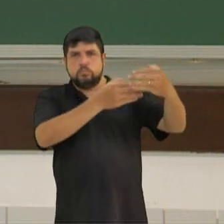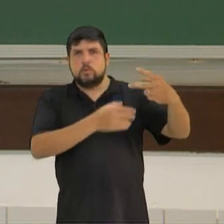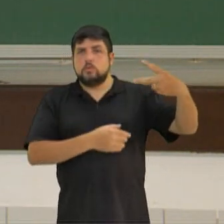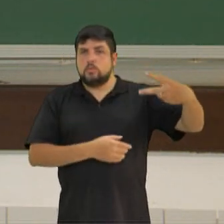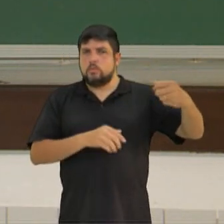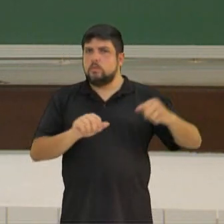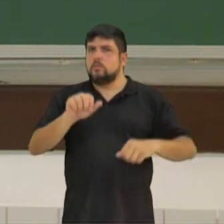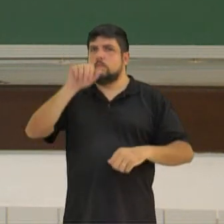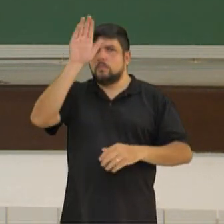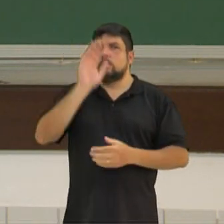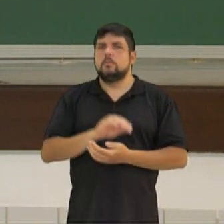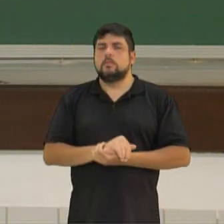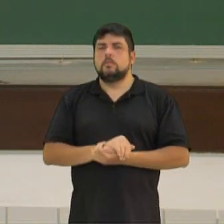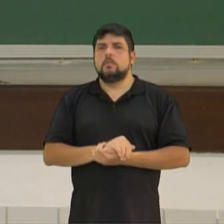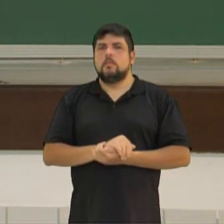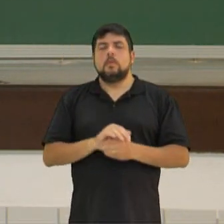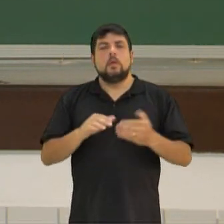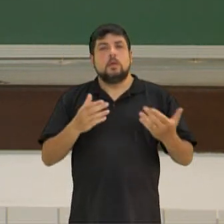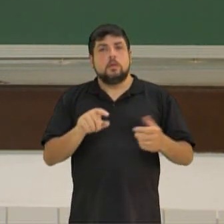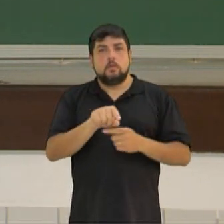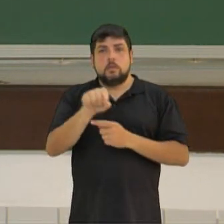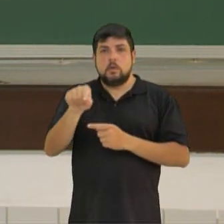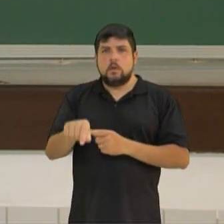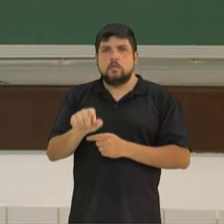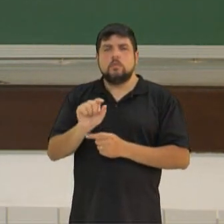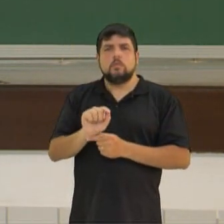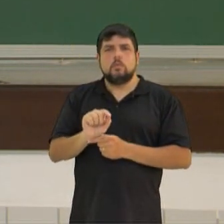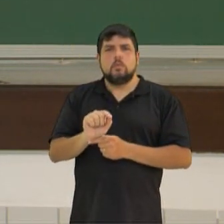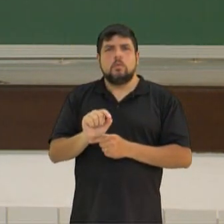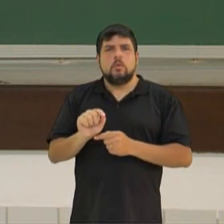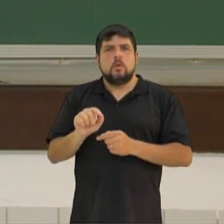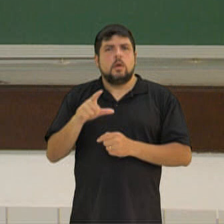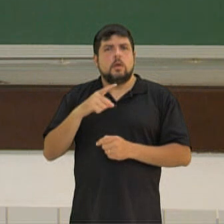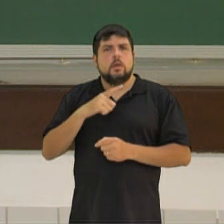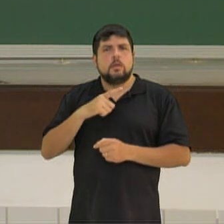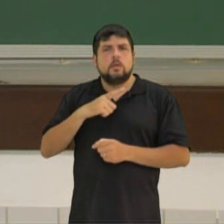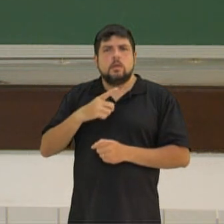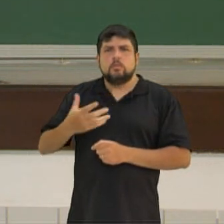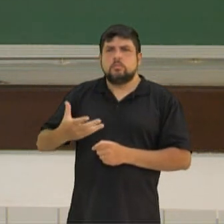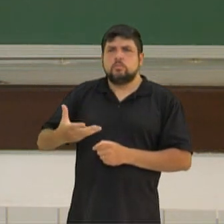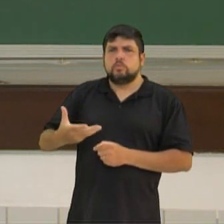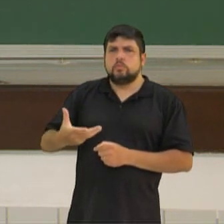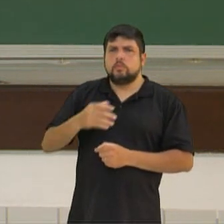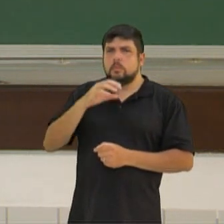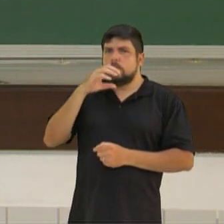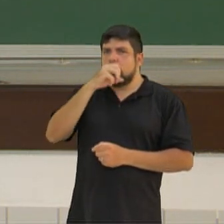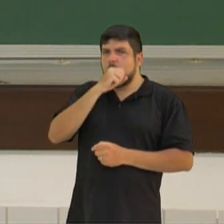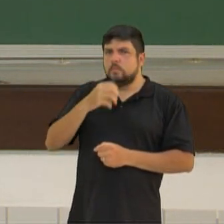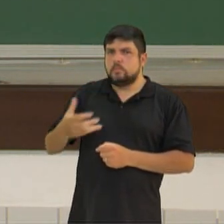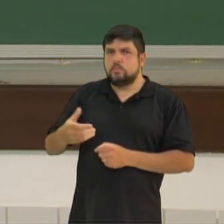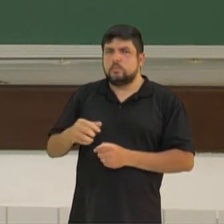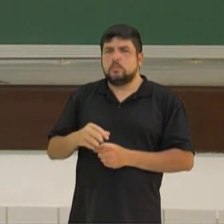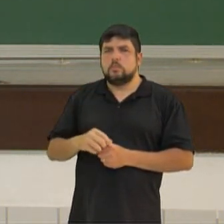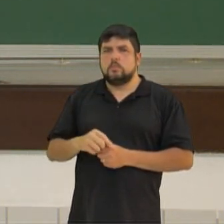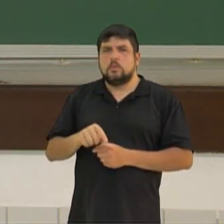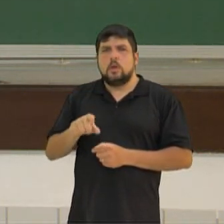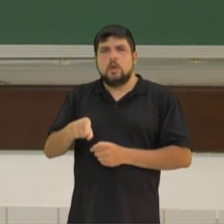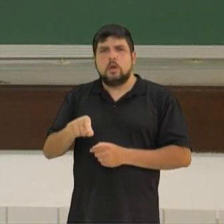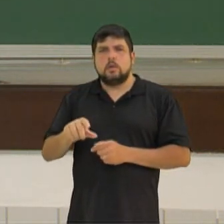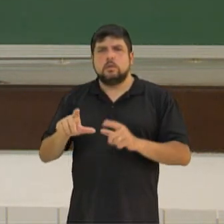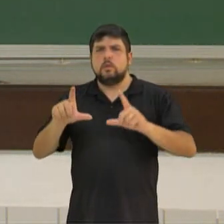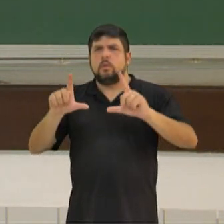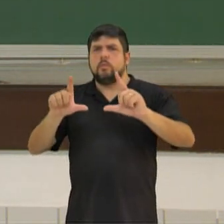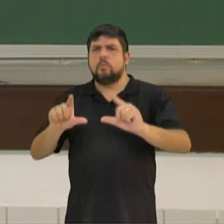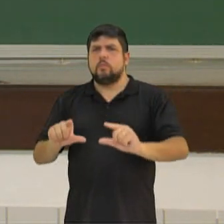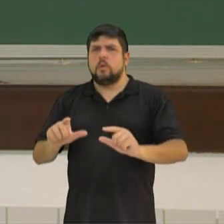Consequentemente, esse aqui tem muito mais aceleração. Quanto menor a massa, maior a aceleração,